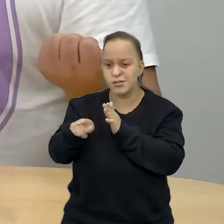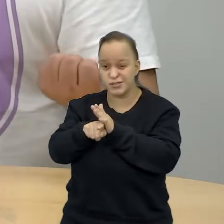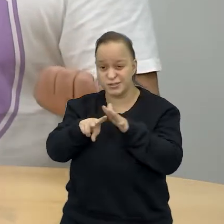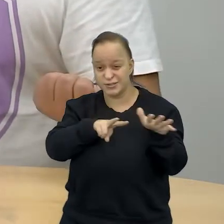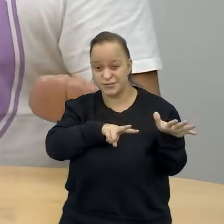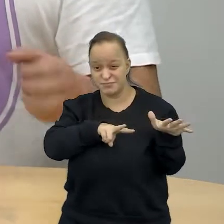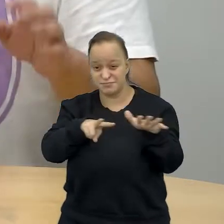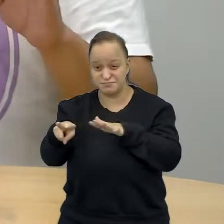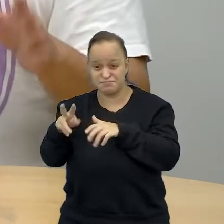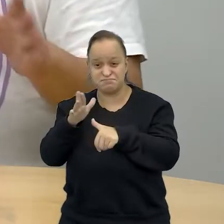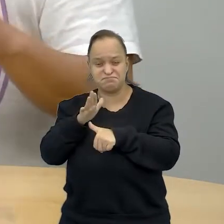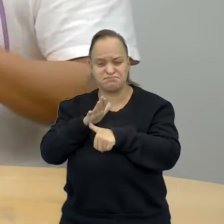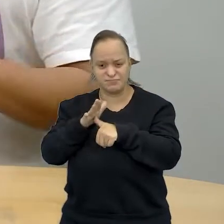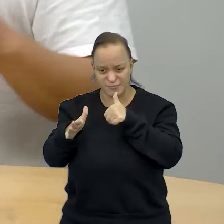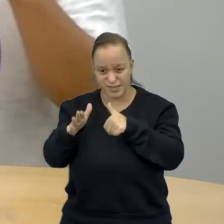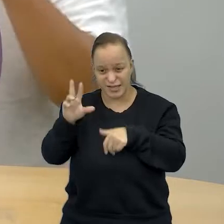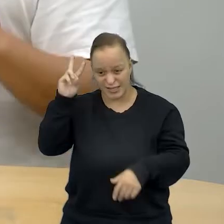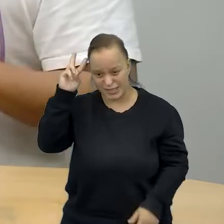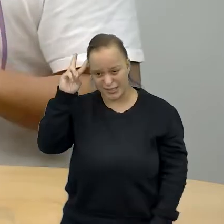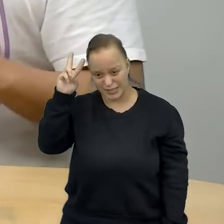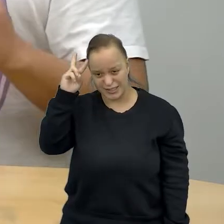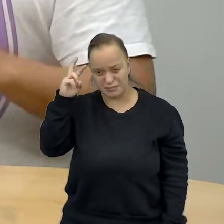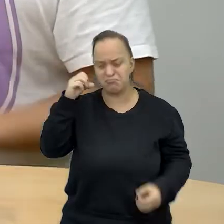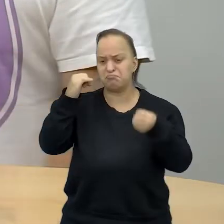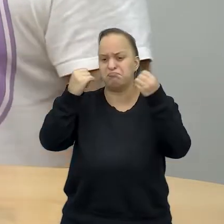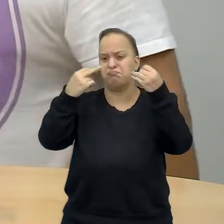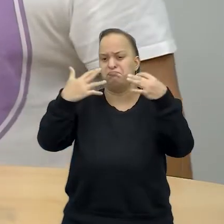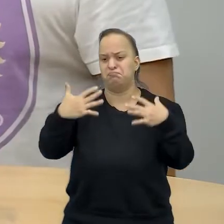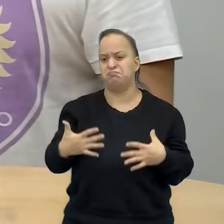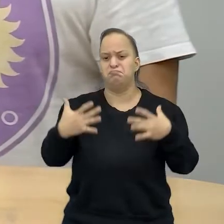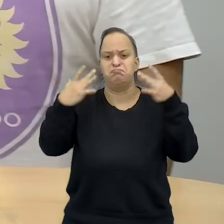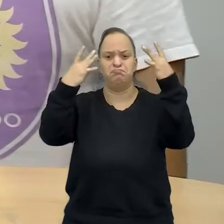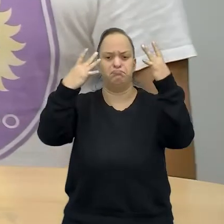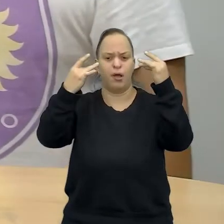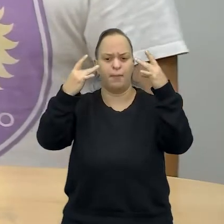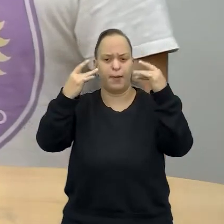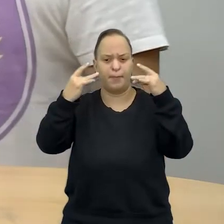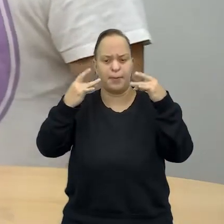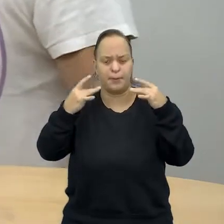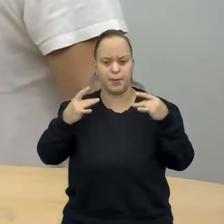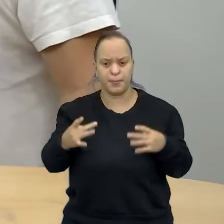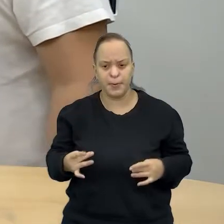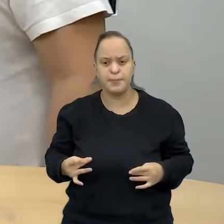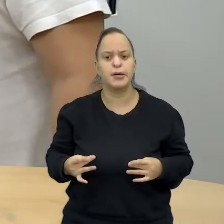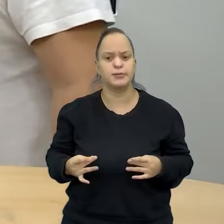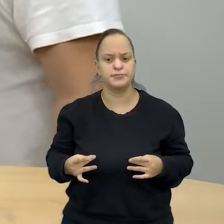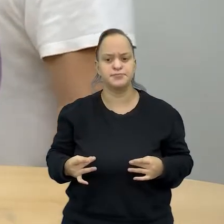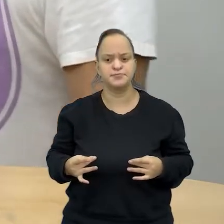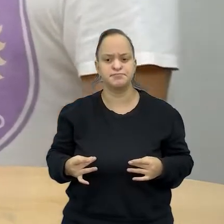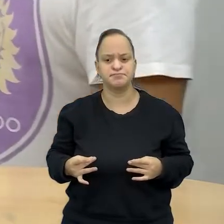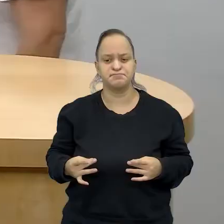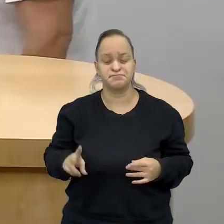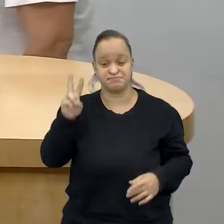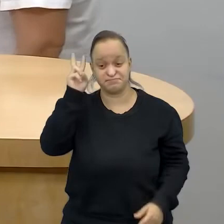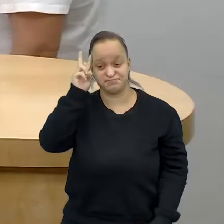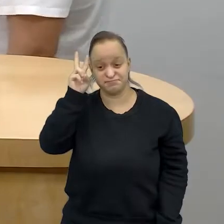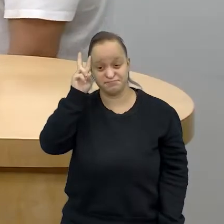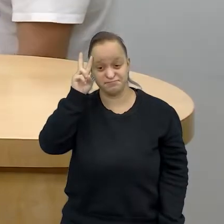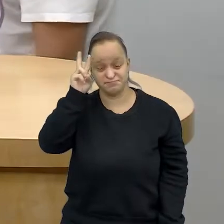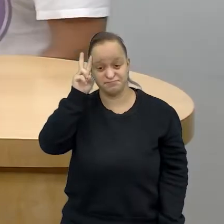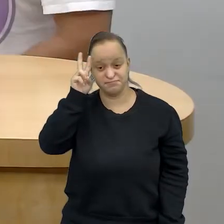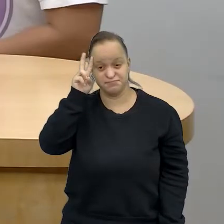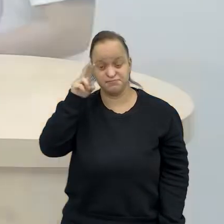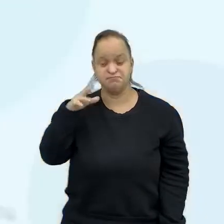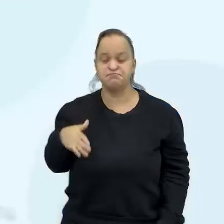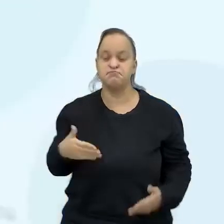primeiro bimestre, que eu expliquei detalhadamente cada uma dessas habilidades, tá ok? Então